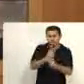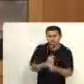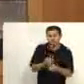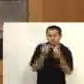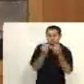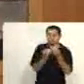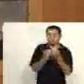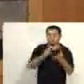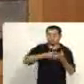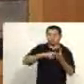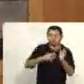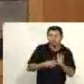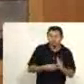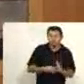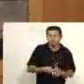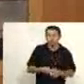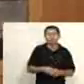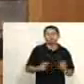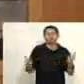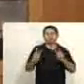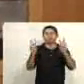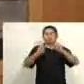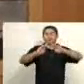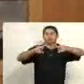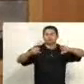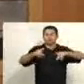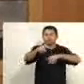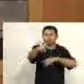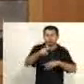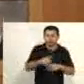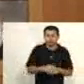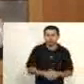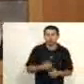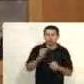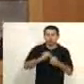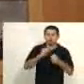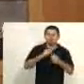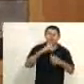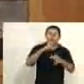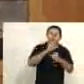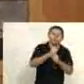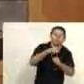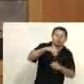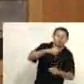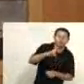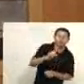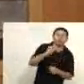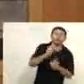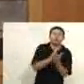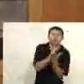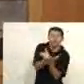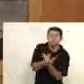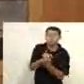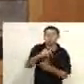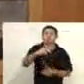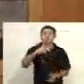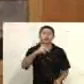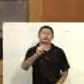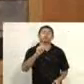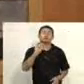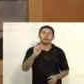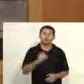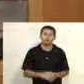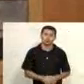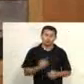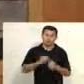Como que se define, então, esses valores da variável x? Tá? Eu faço a média do quê? Eu faço o desvio padrão do quê? Tá? Para eu